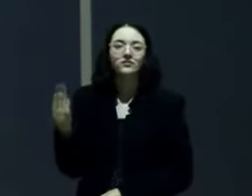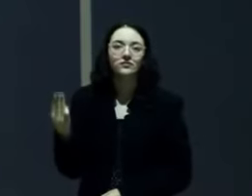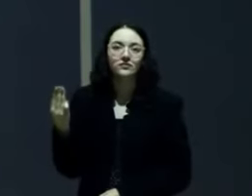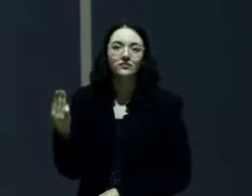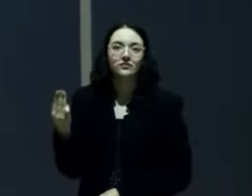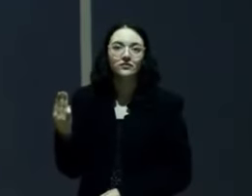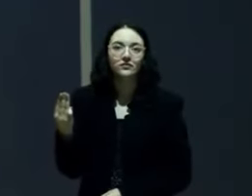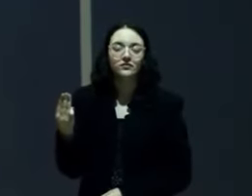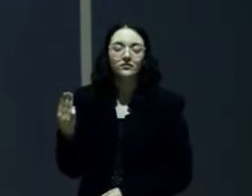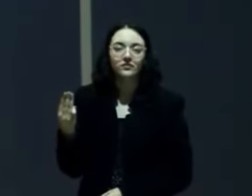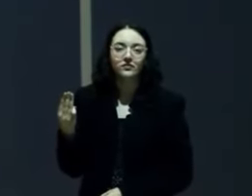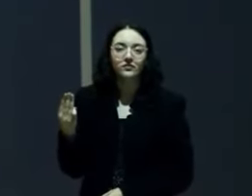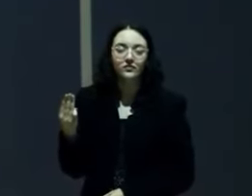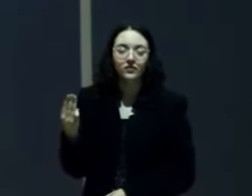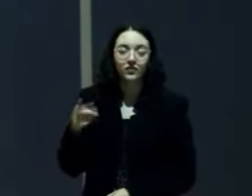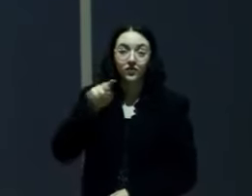você que está aqui,